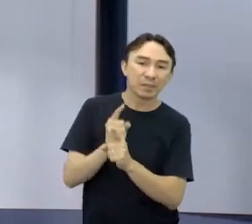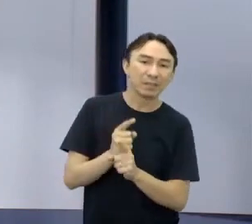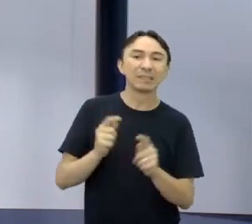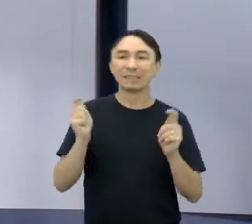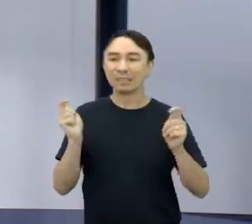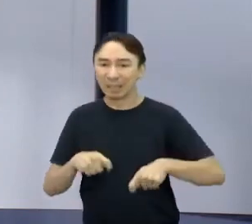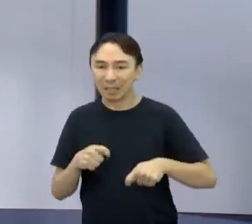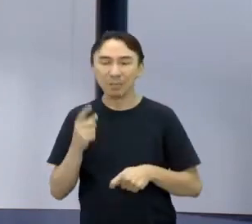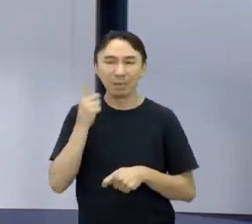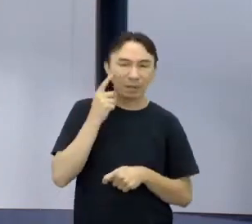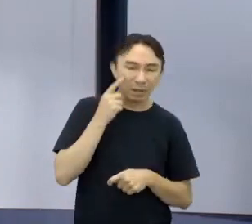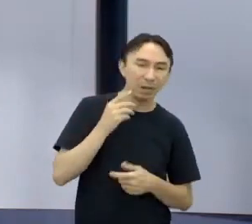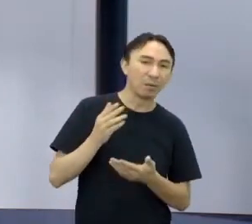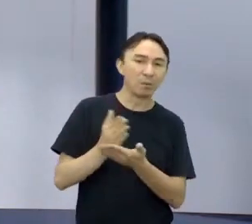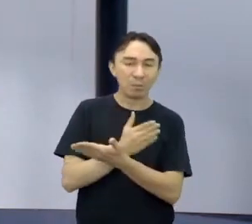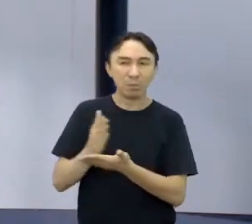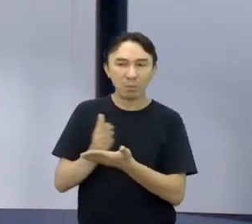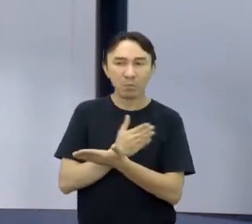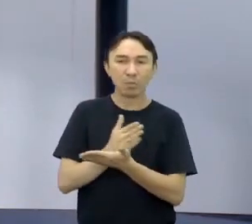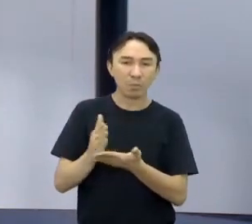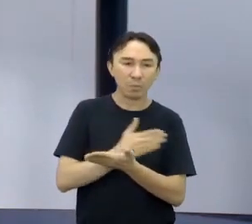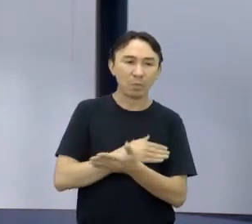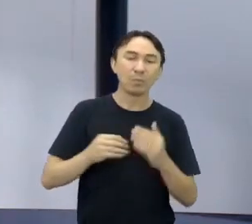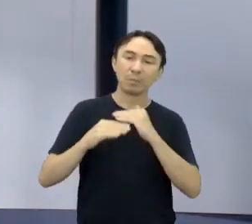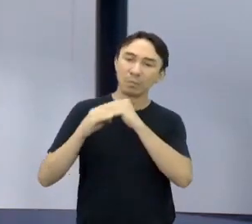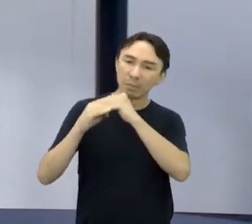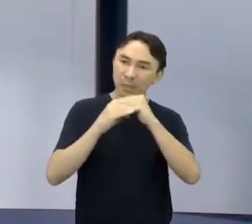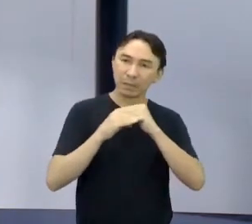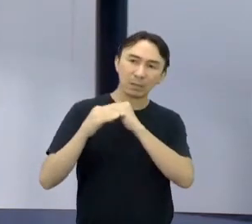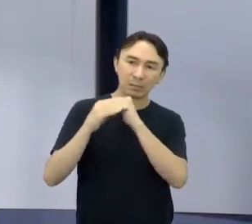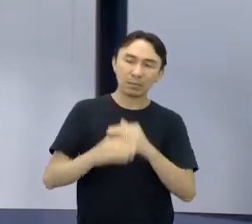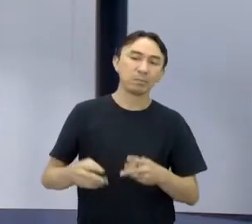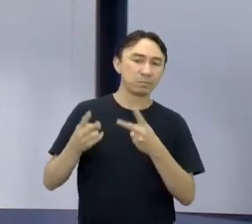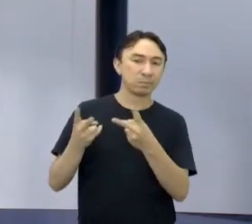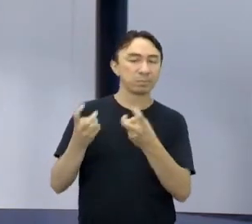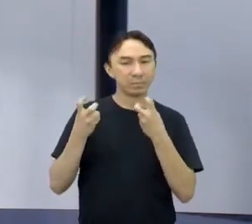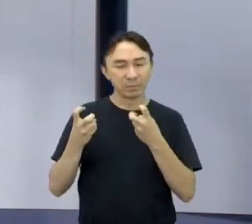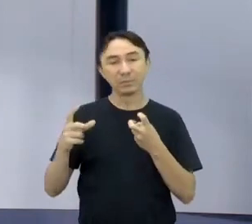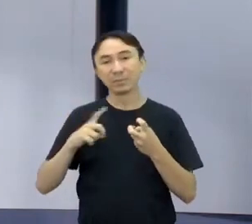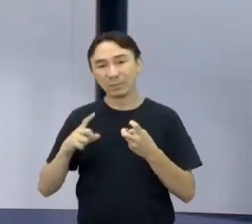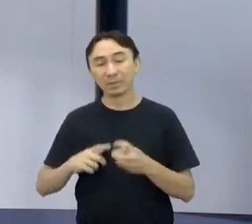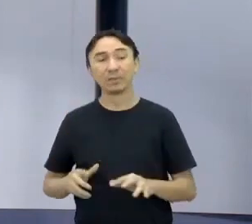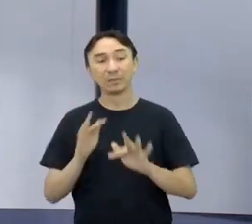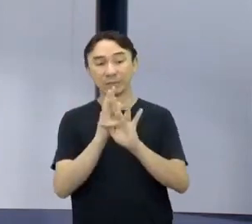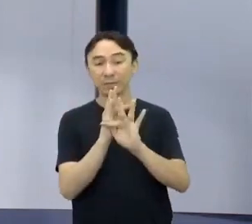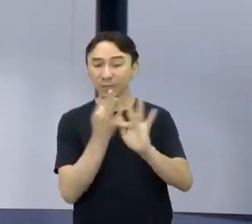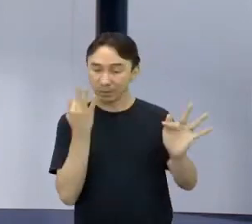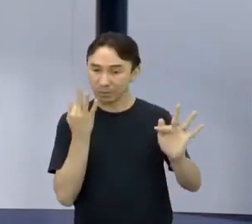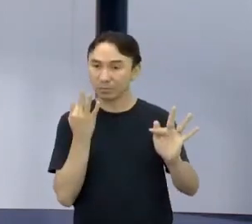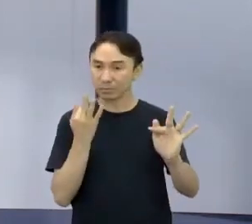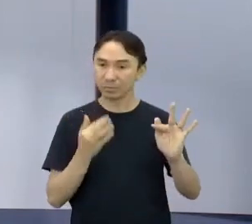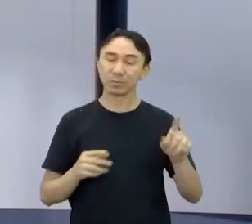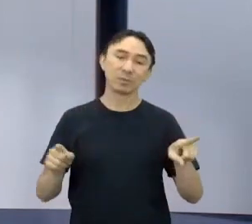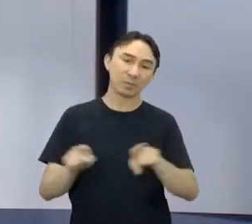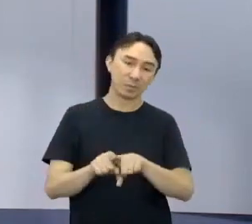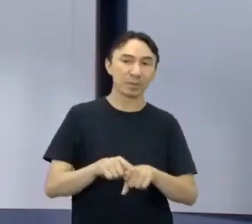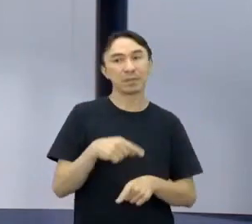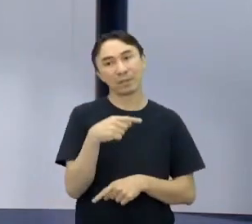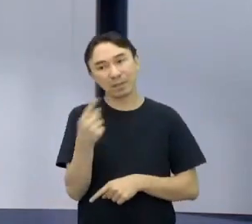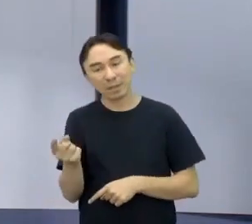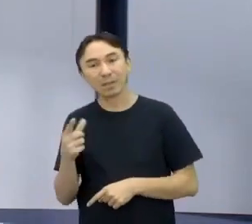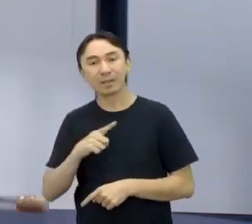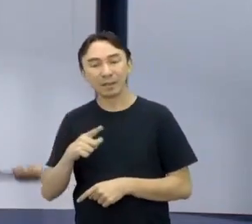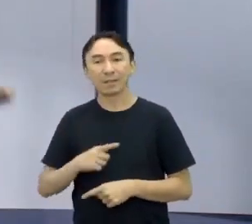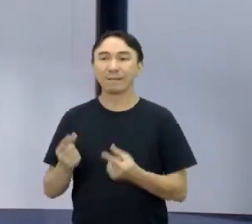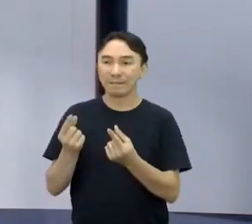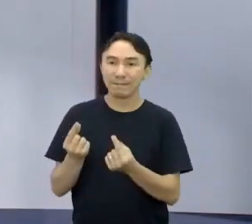alguns padrões, alguns fenômenos que acontecem também tanto no fenômeno físico, fenômeno natural, quanto no mercado financeiro. E